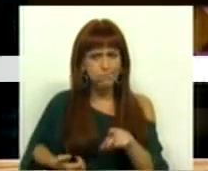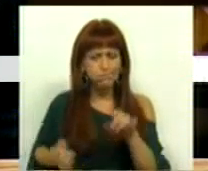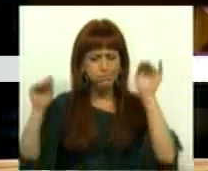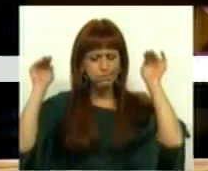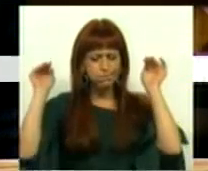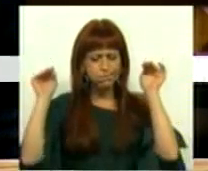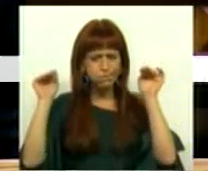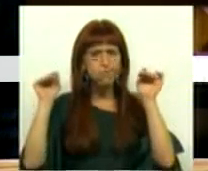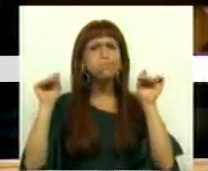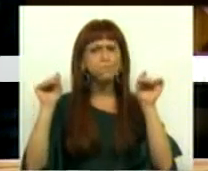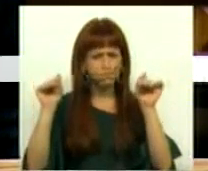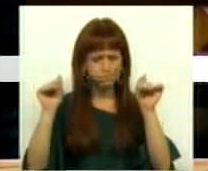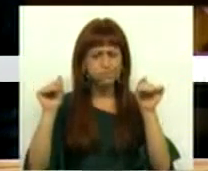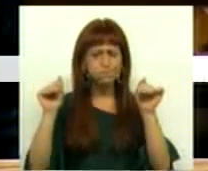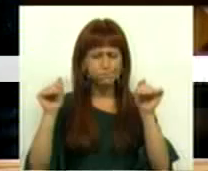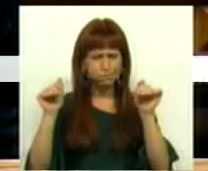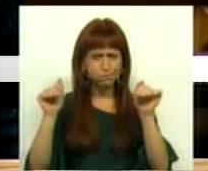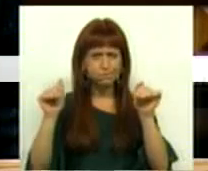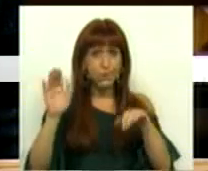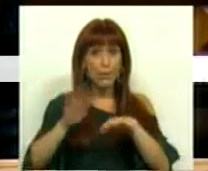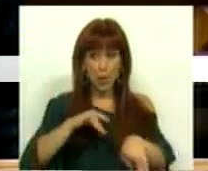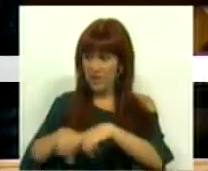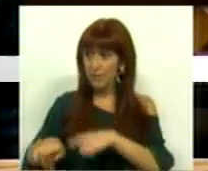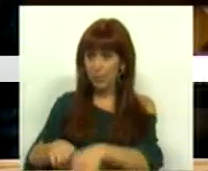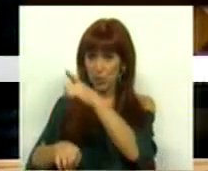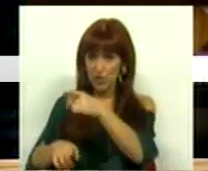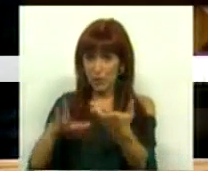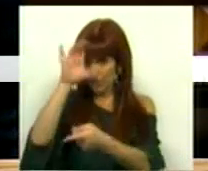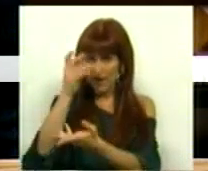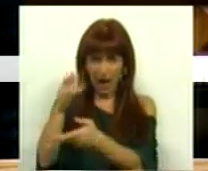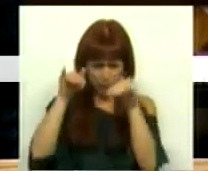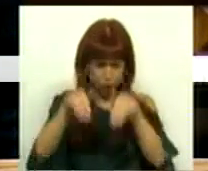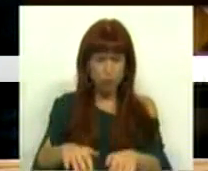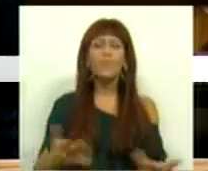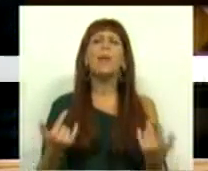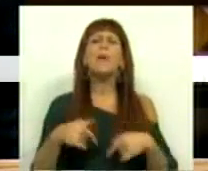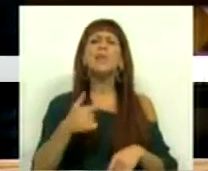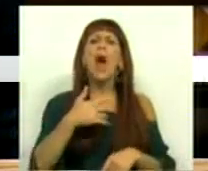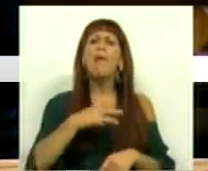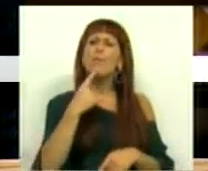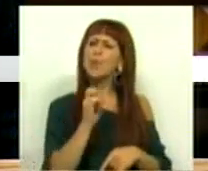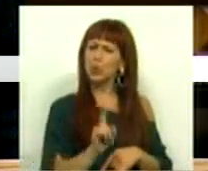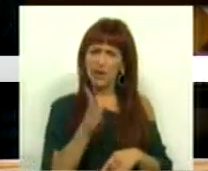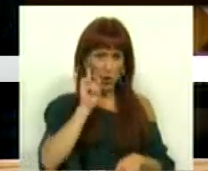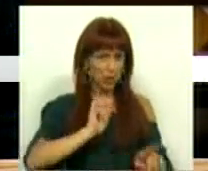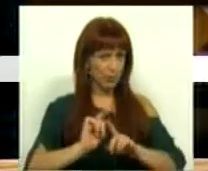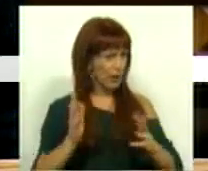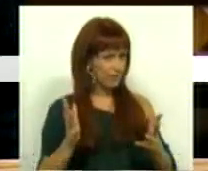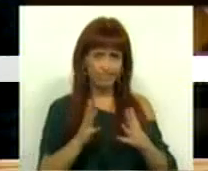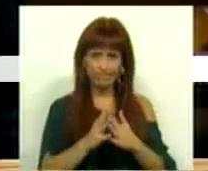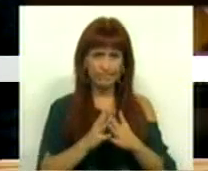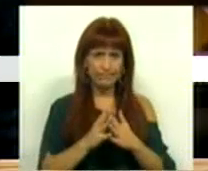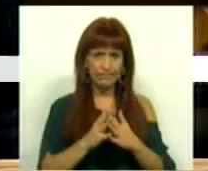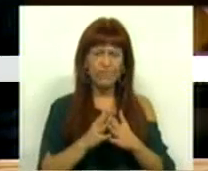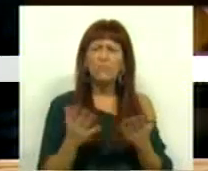recessão vai continuar fruto das políticas deste Governo. Mas o que lhe queria perguntar, Sra. Deputada,